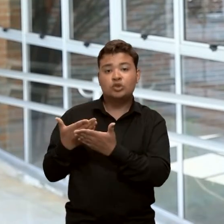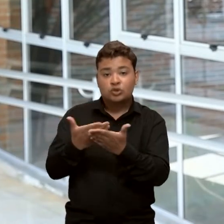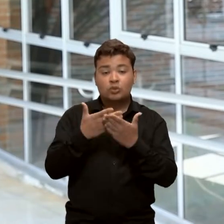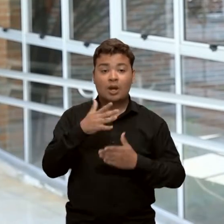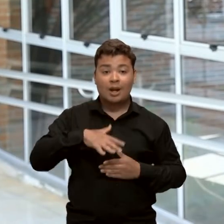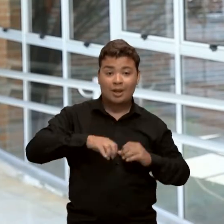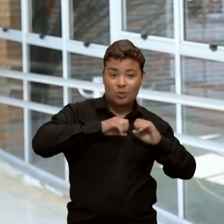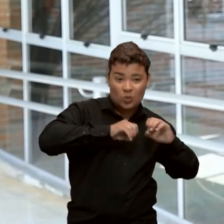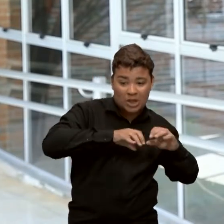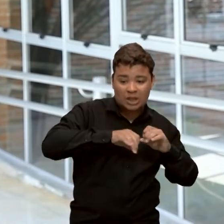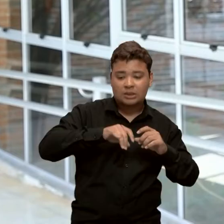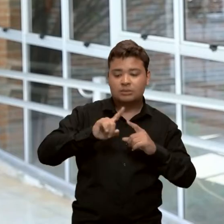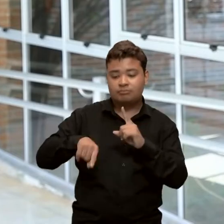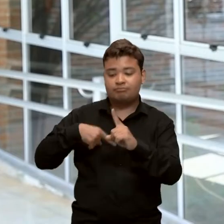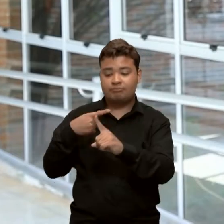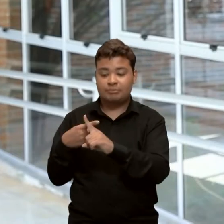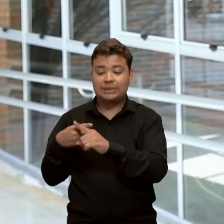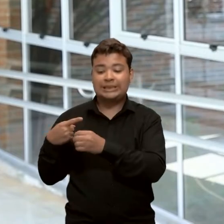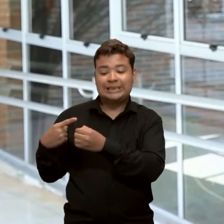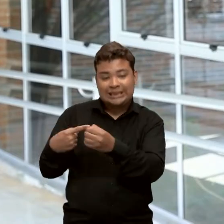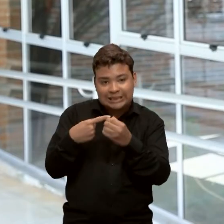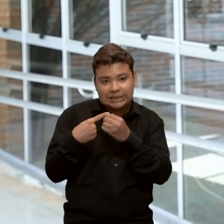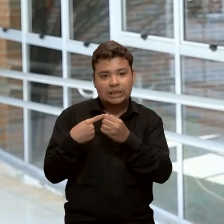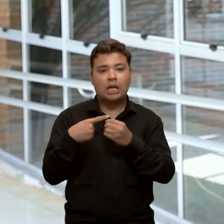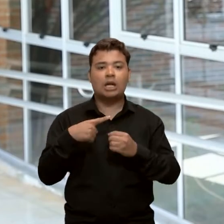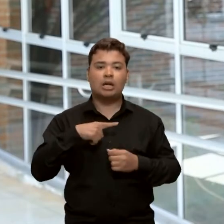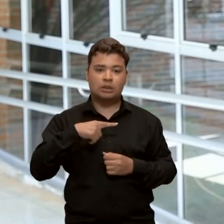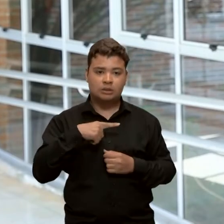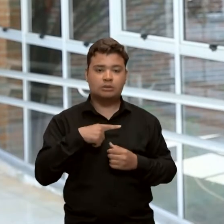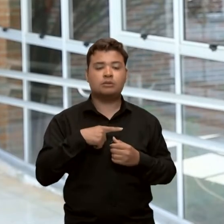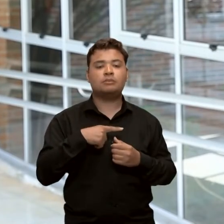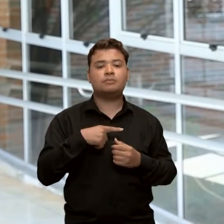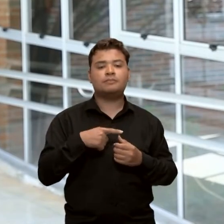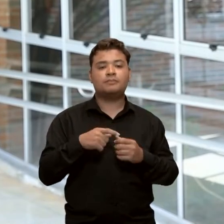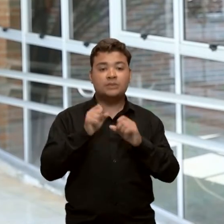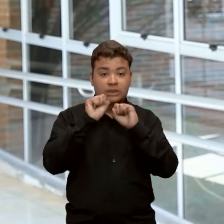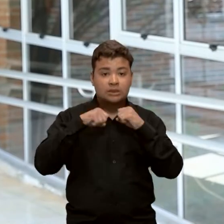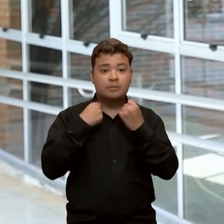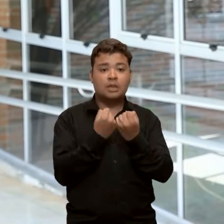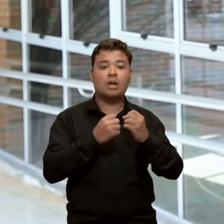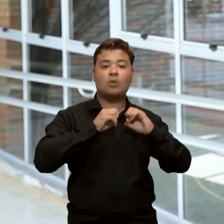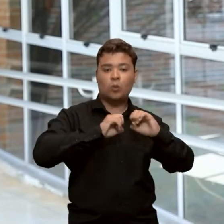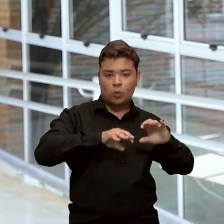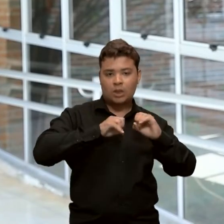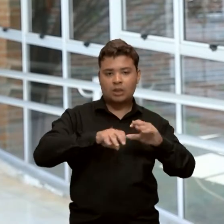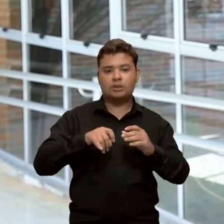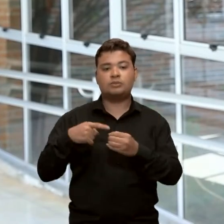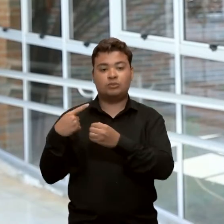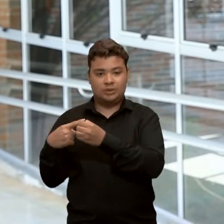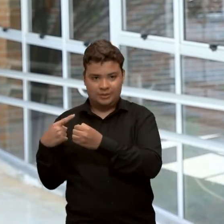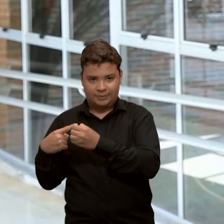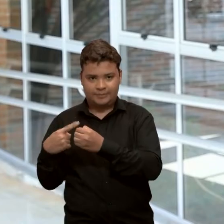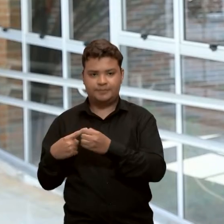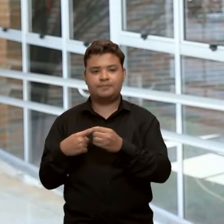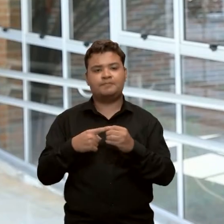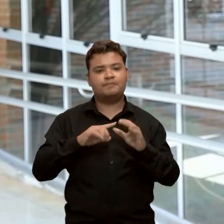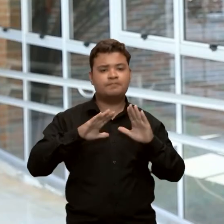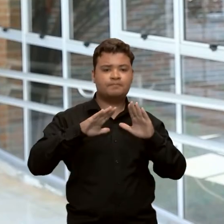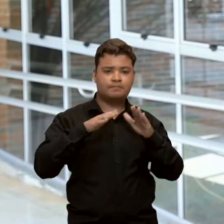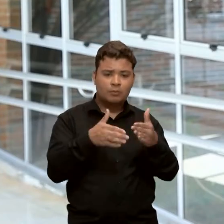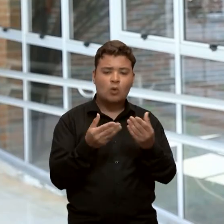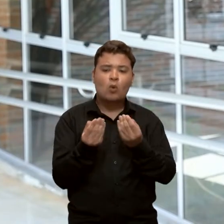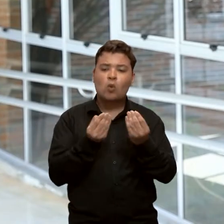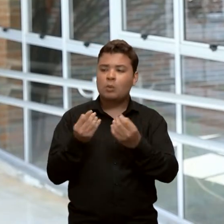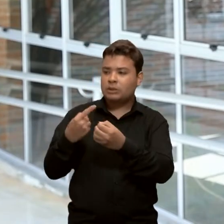Cidade realiza uma edição do Seminário Educação em Cidade. O evento desse ano tem como tema Formas de Viver a